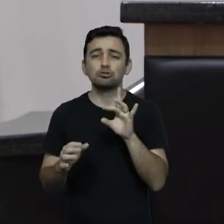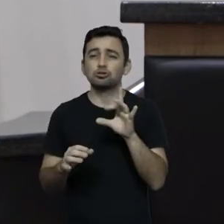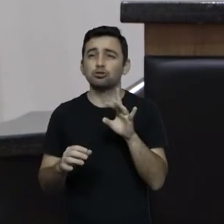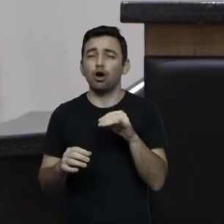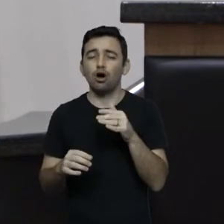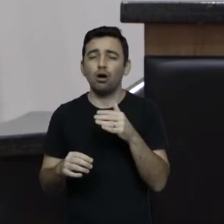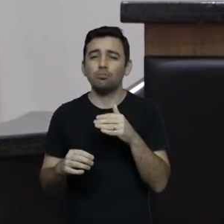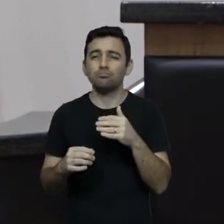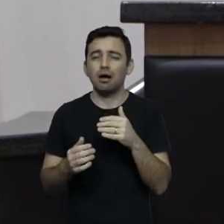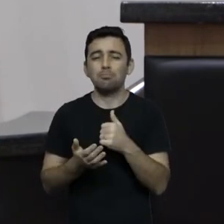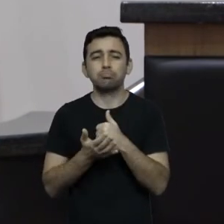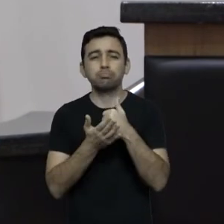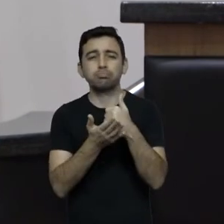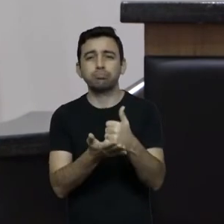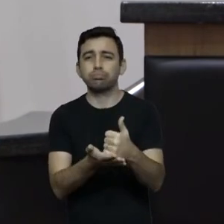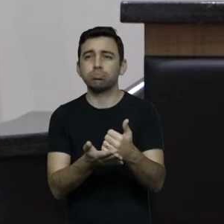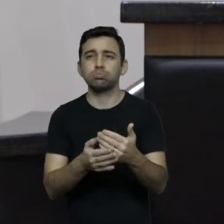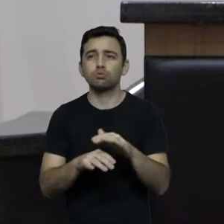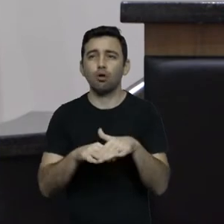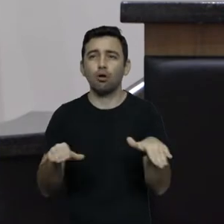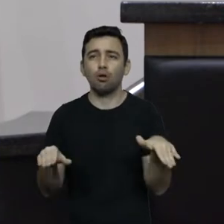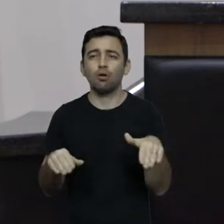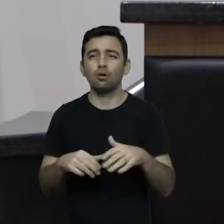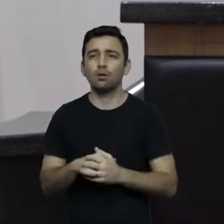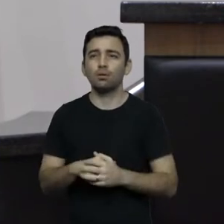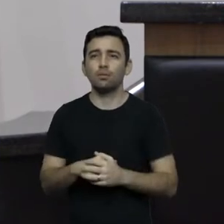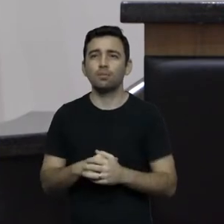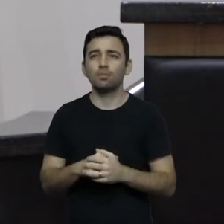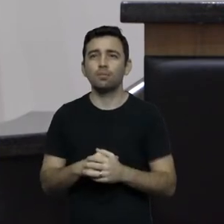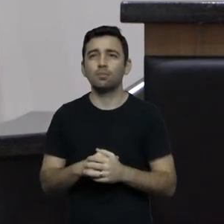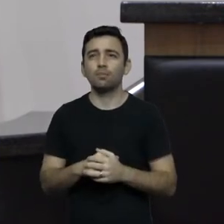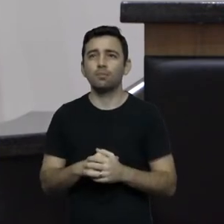favor a sua foi favor